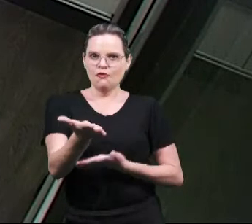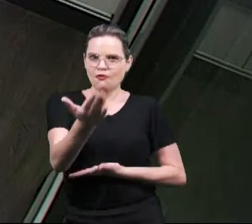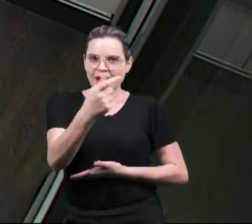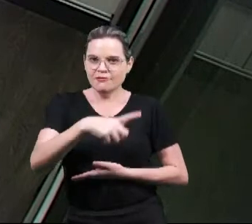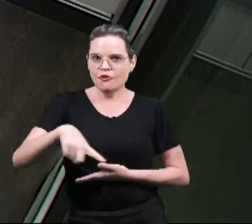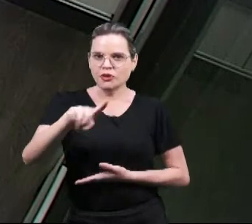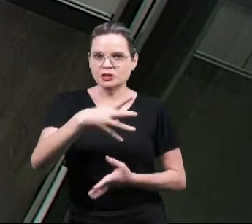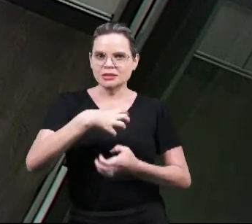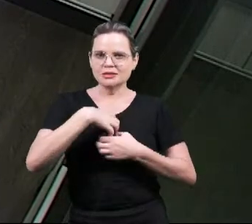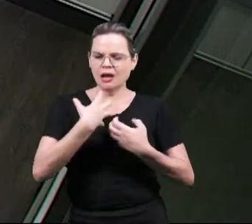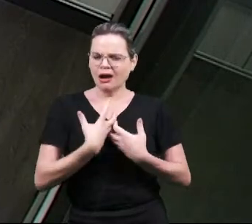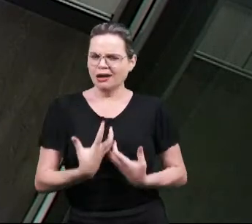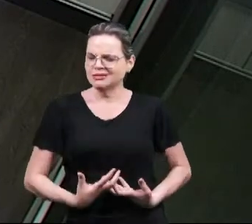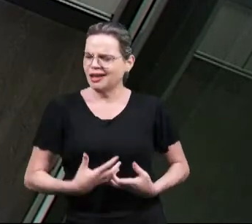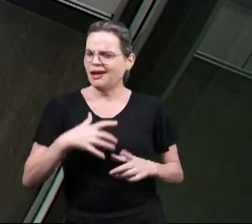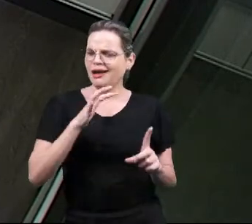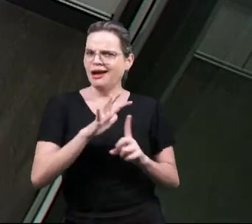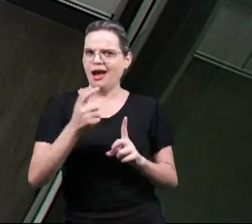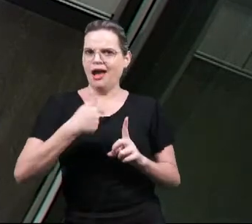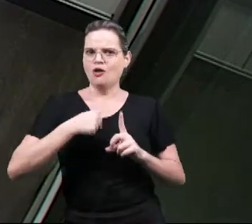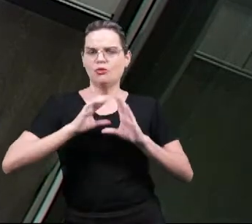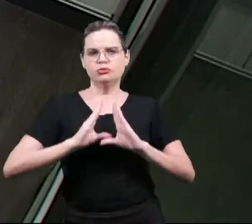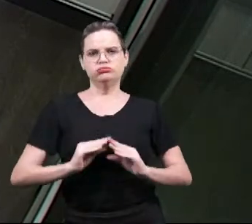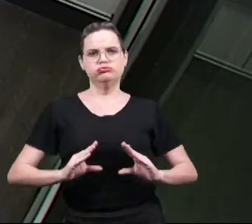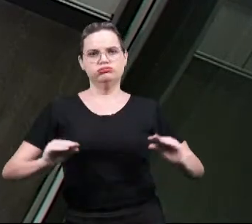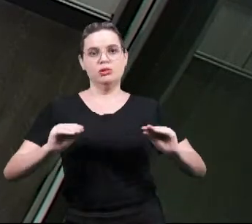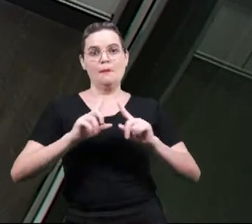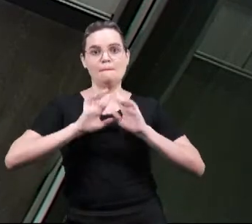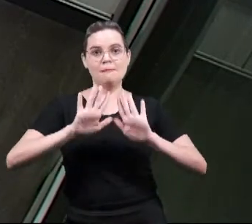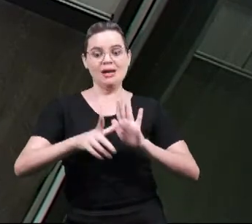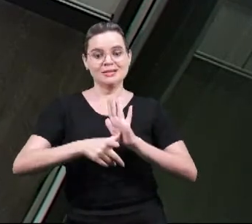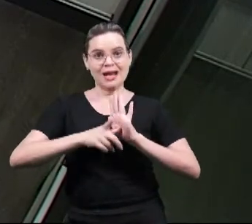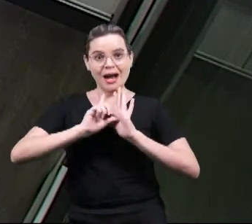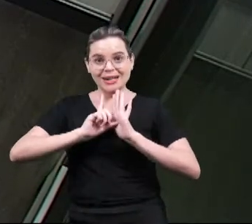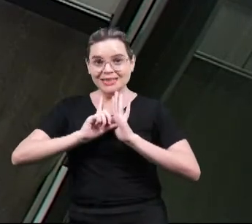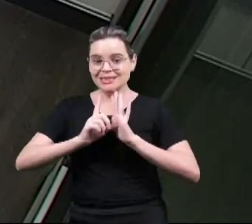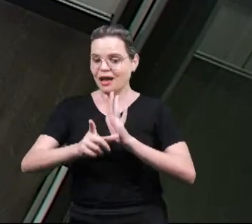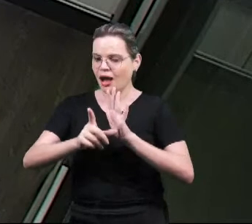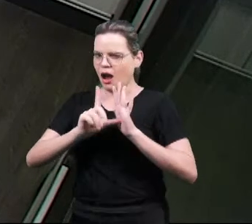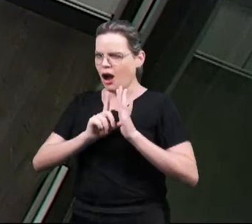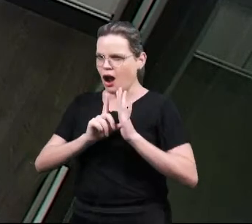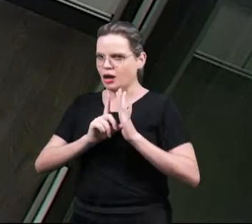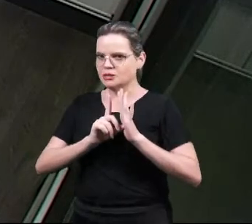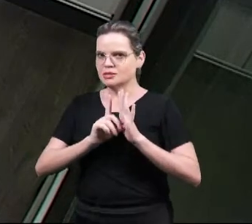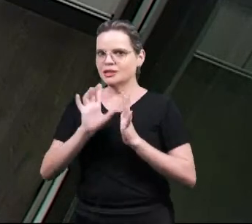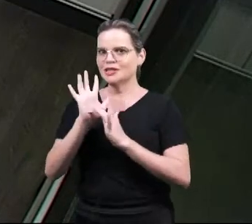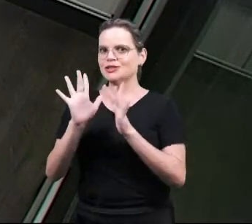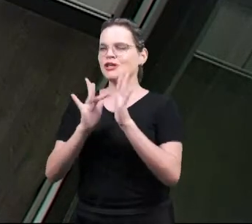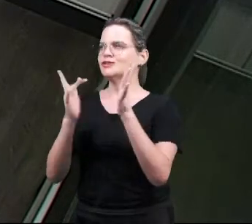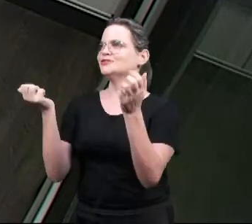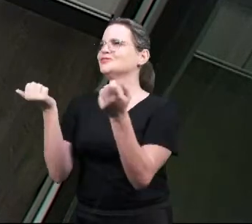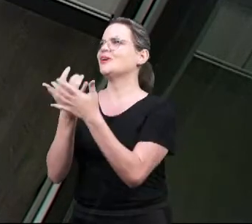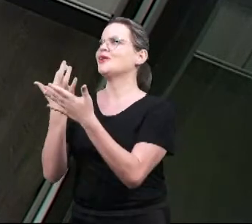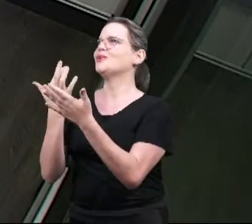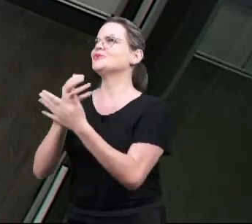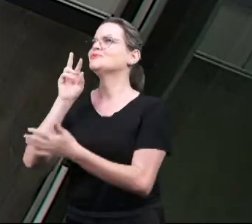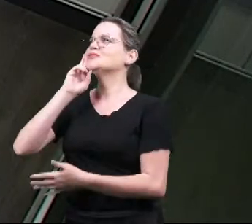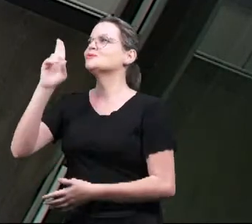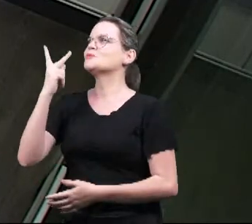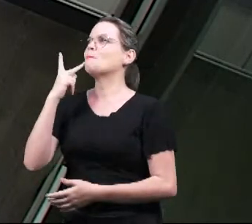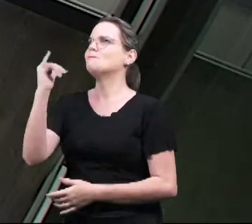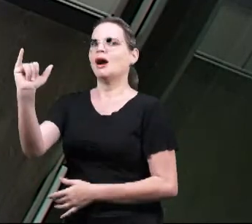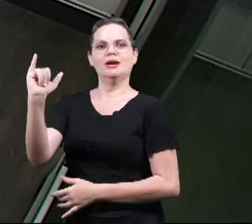estáis cansados e oprimidos, eu vos aliviarei. Mas antes de falar isso, Jesus, ele faz uma glorificação ao Pai. E é